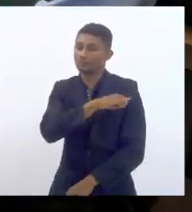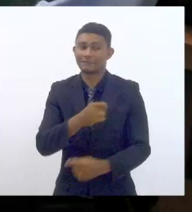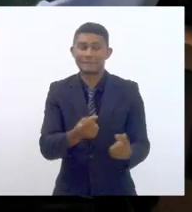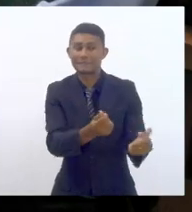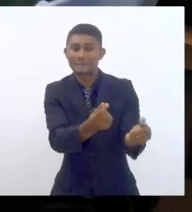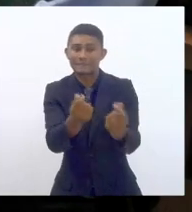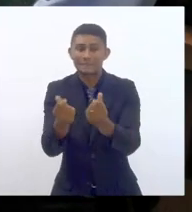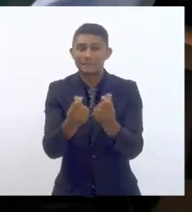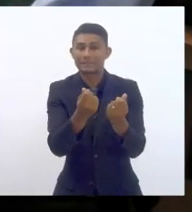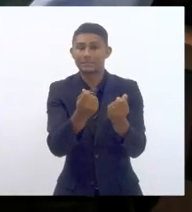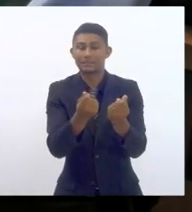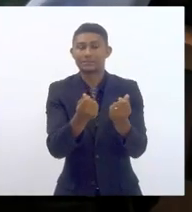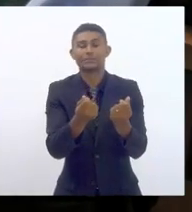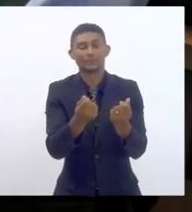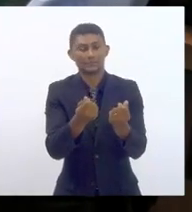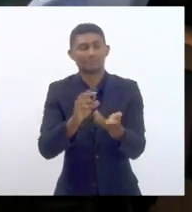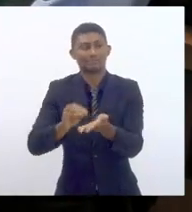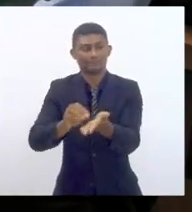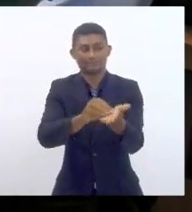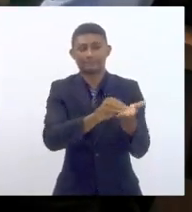está carente de recursos.